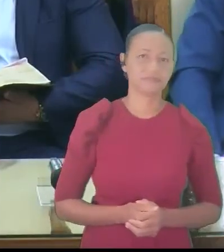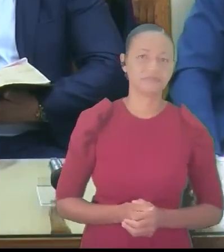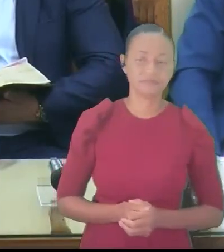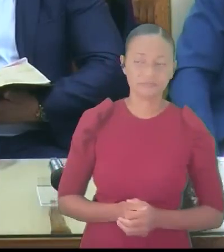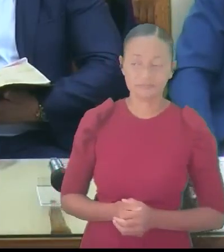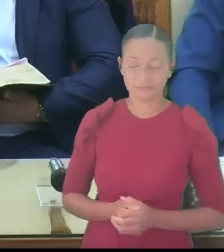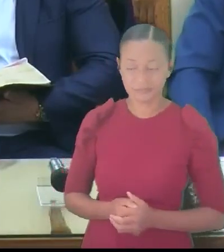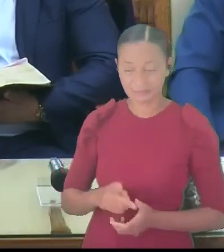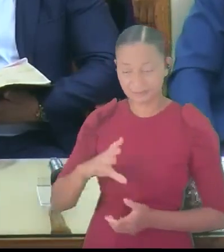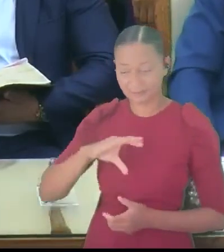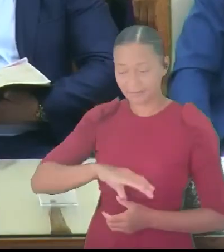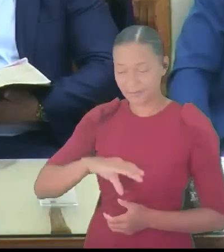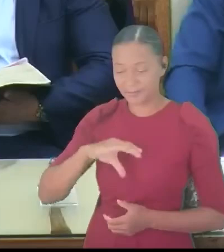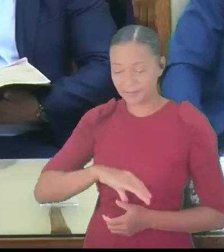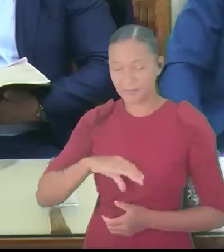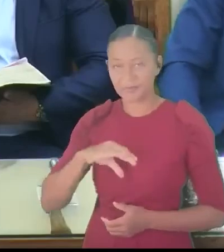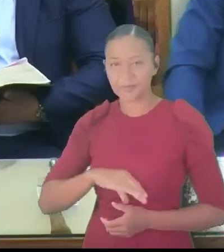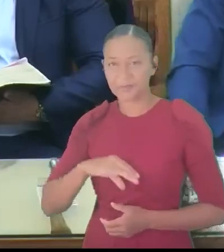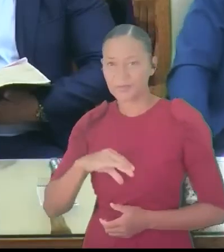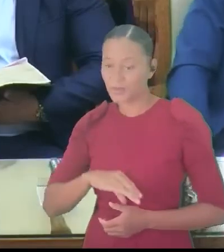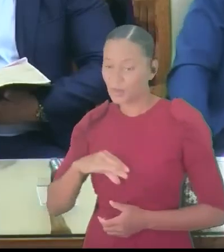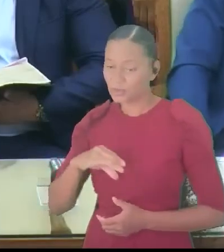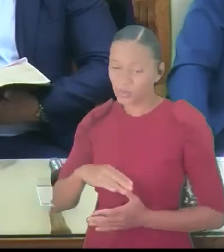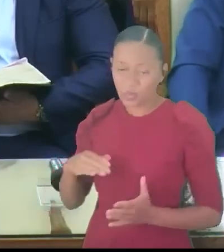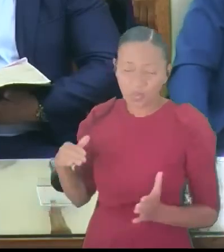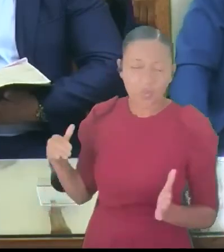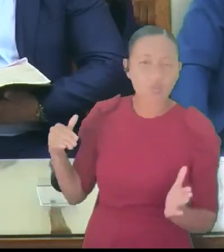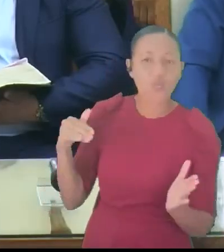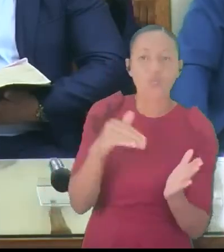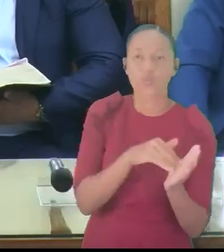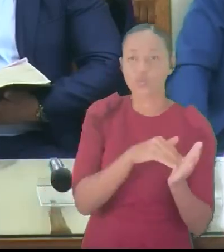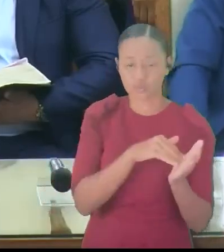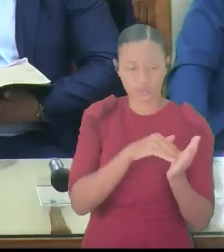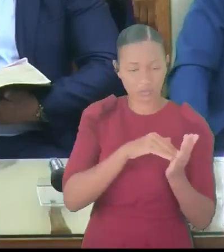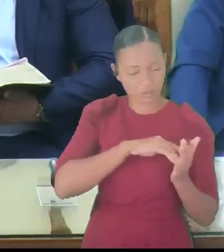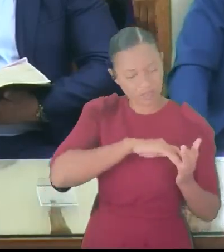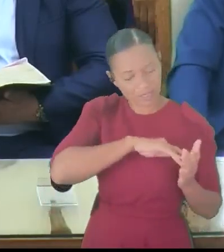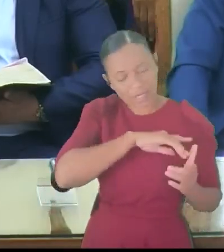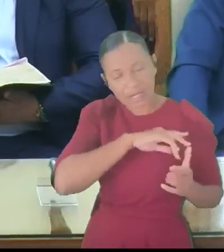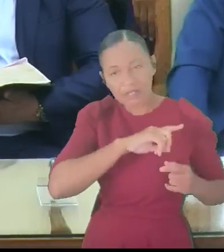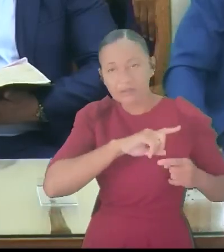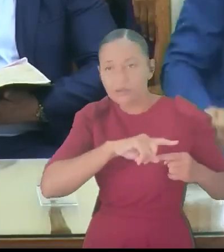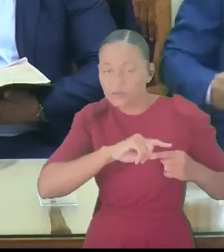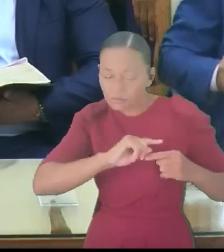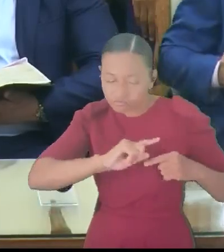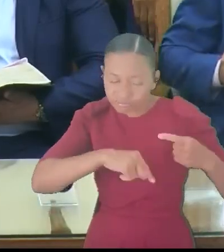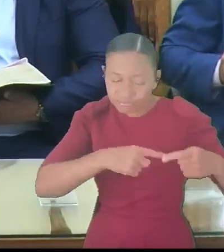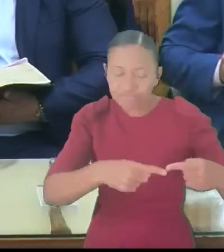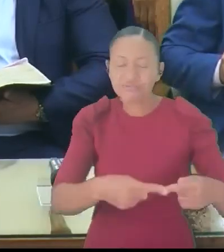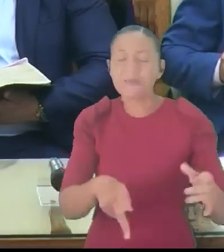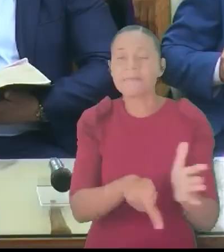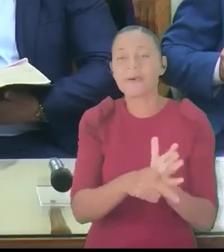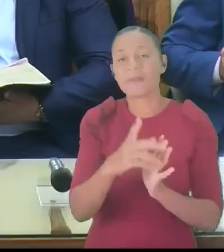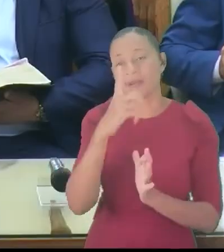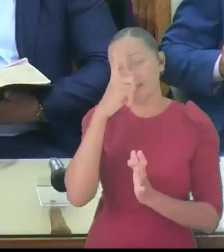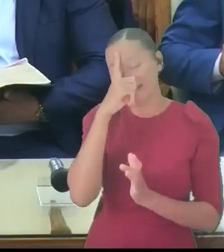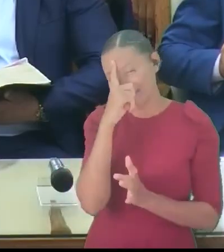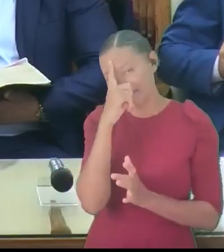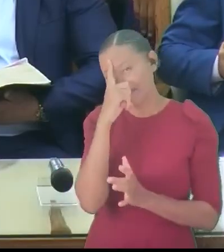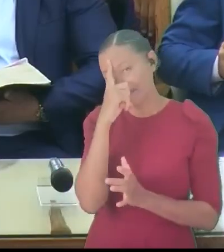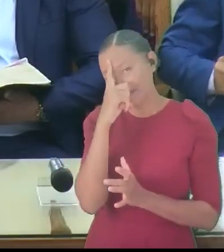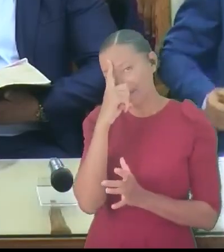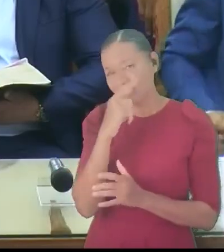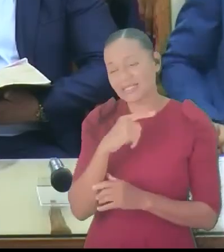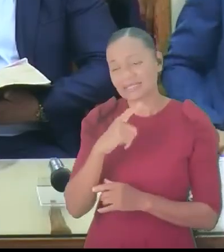E o português é a última flor do laço, é a última língua do latim. Que tem palavra no grego que não